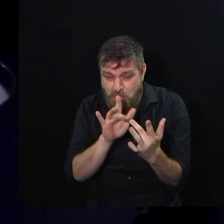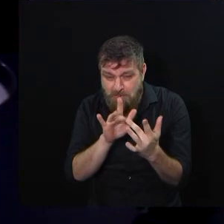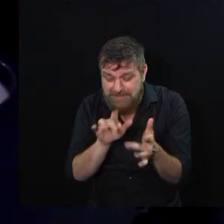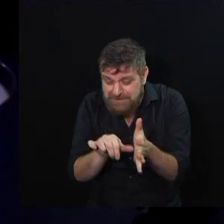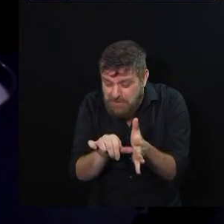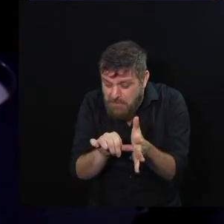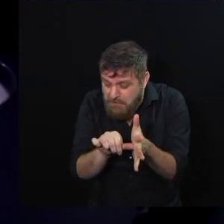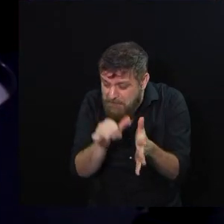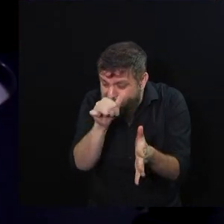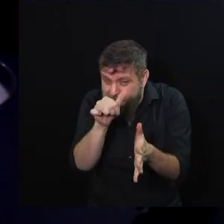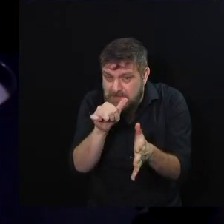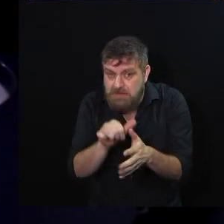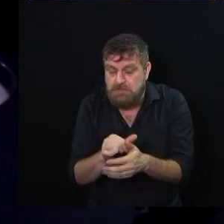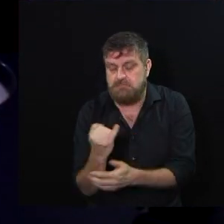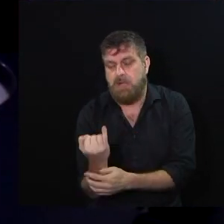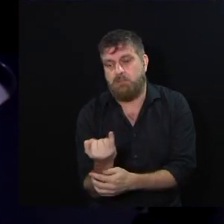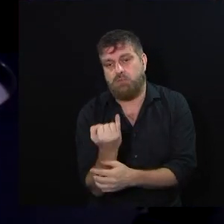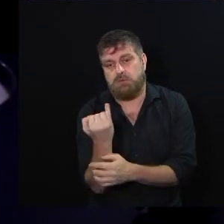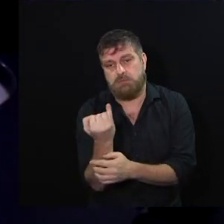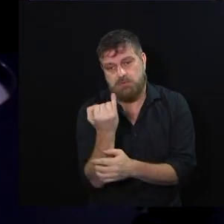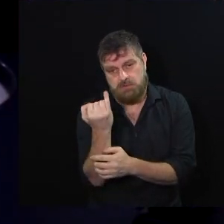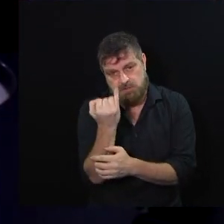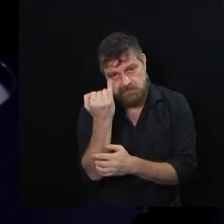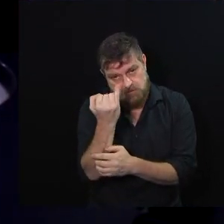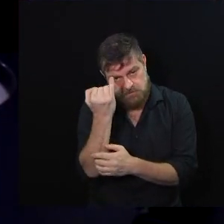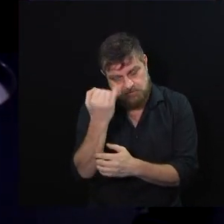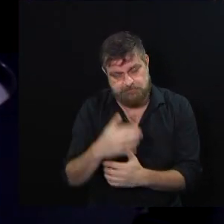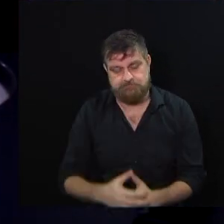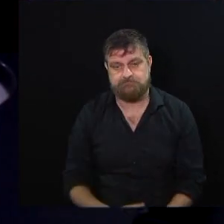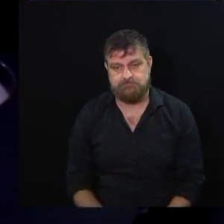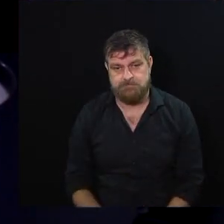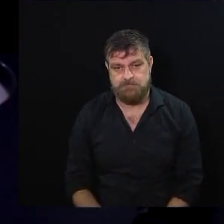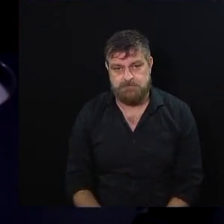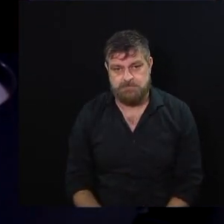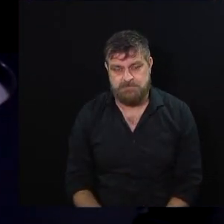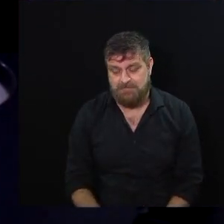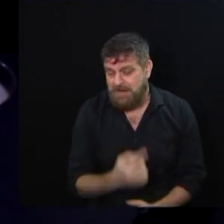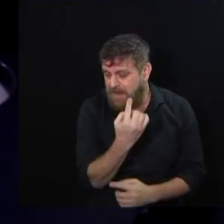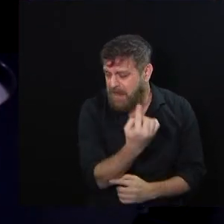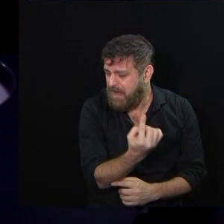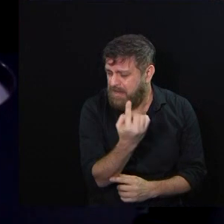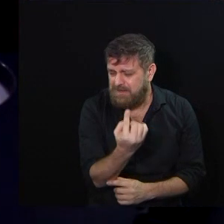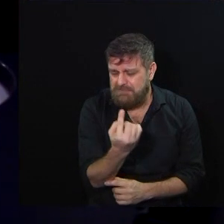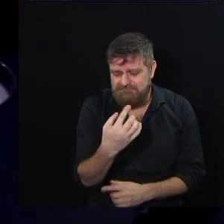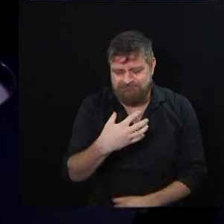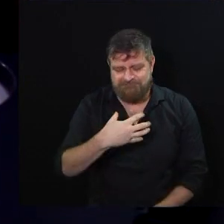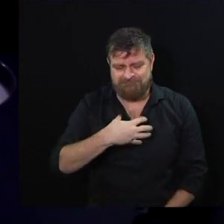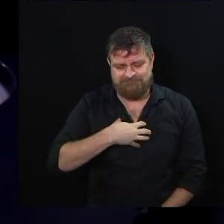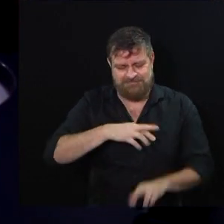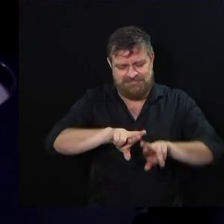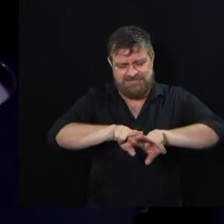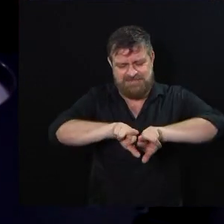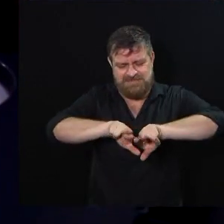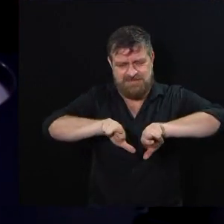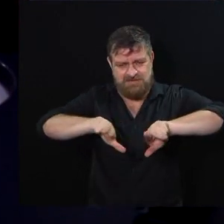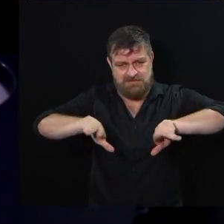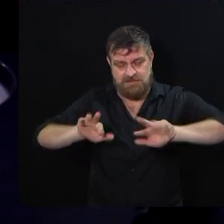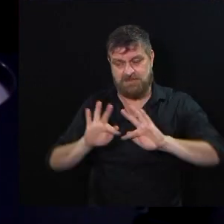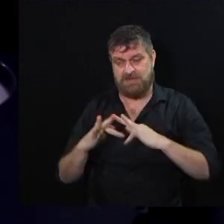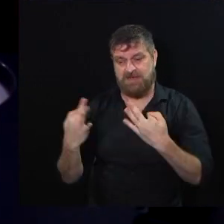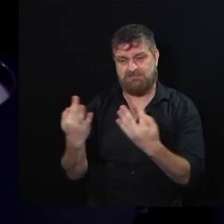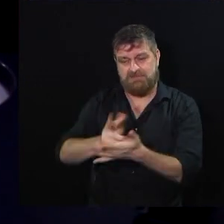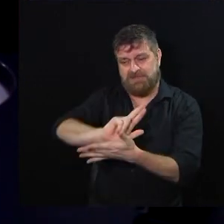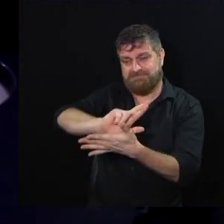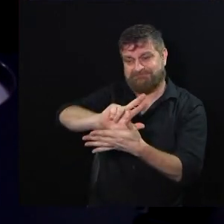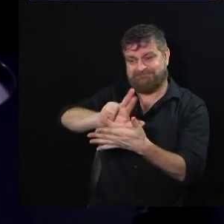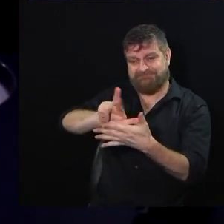extremamente importante. E cada caso é um caso, cada família é de um jeito. Porque o diagnóstico